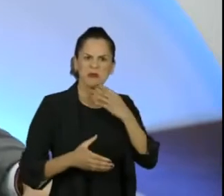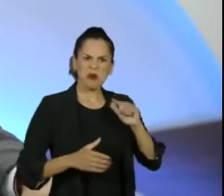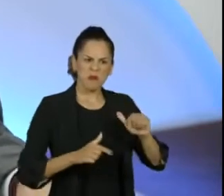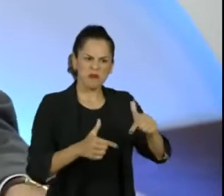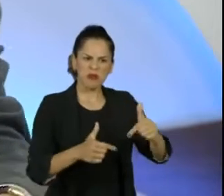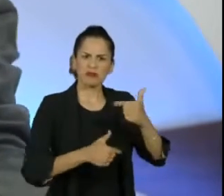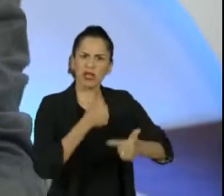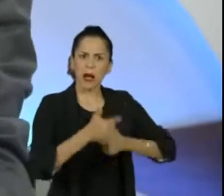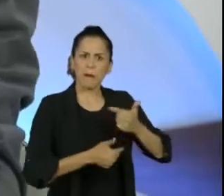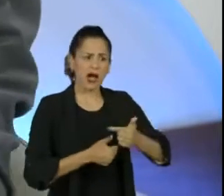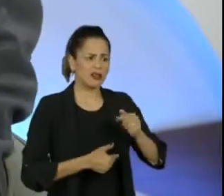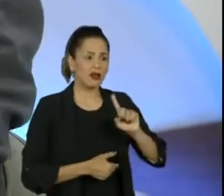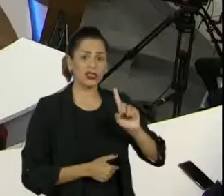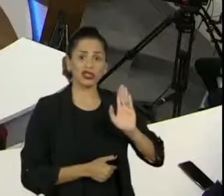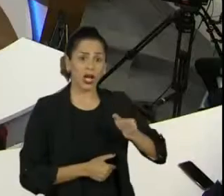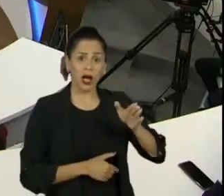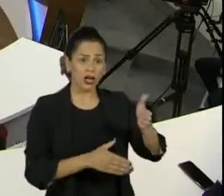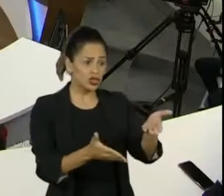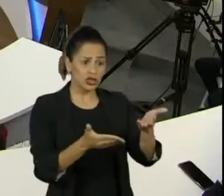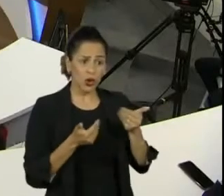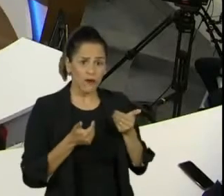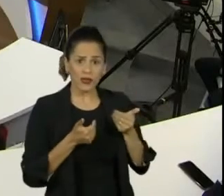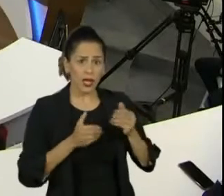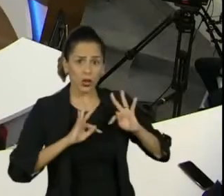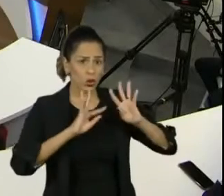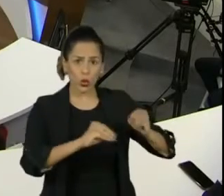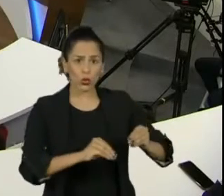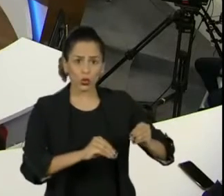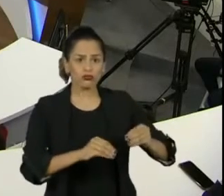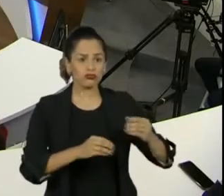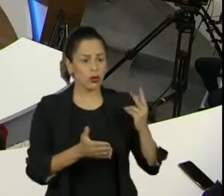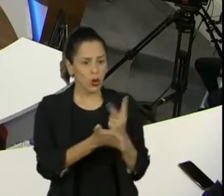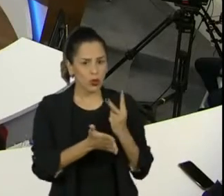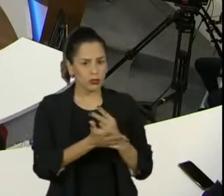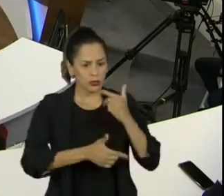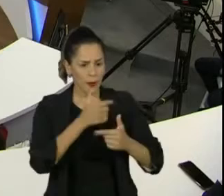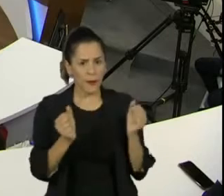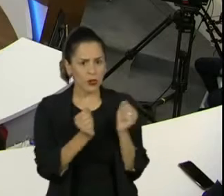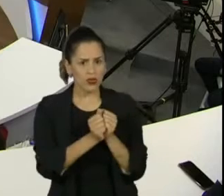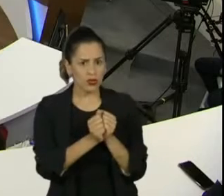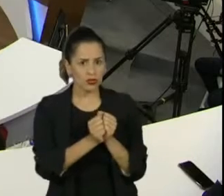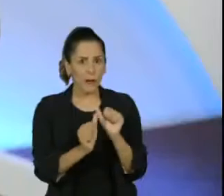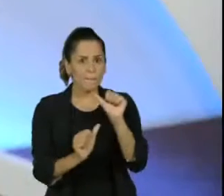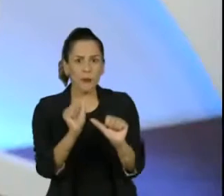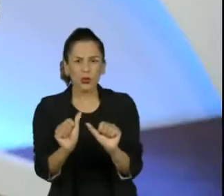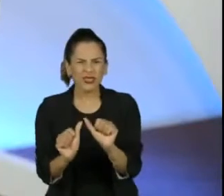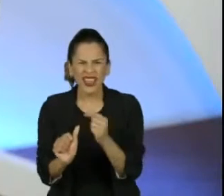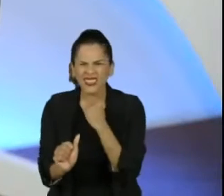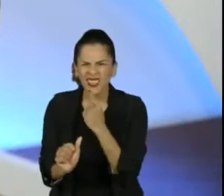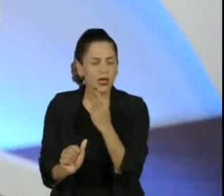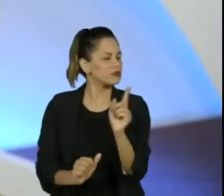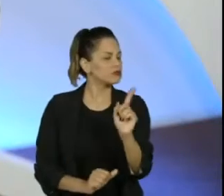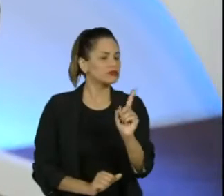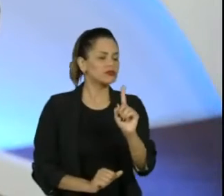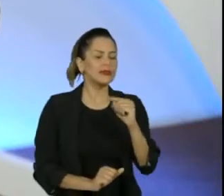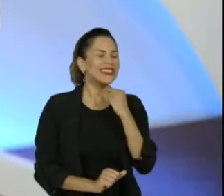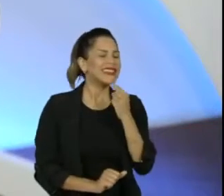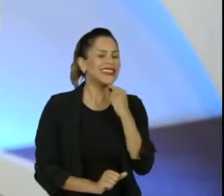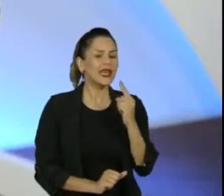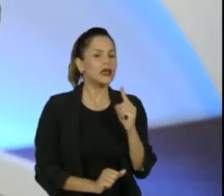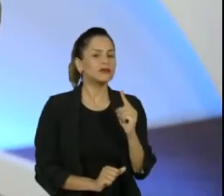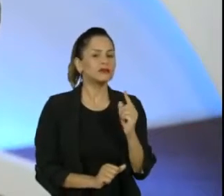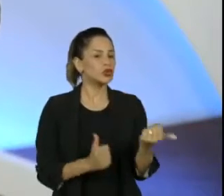mudar nenhuma peça? Nenhuma peça. Nenhuma peça. Toda. Sem exceção, os presidentes